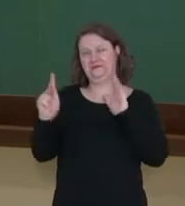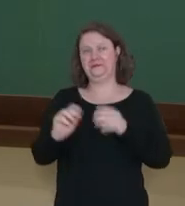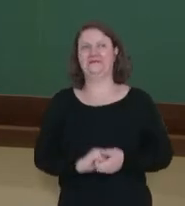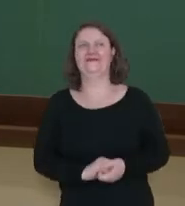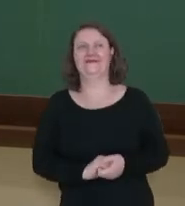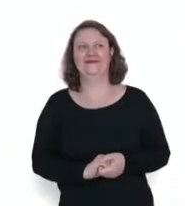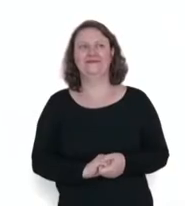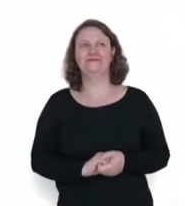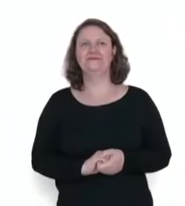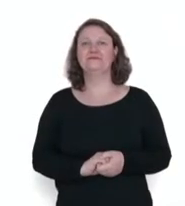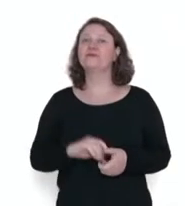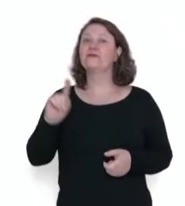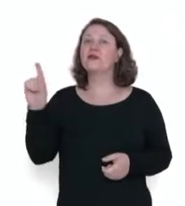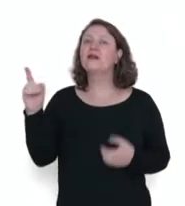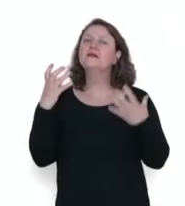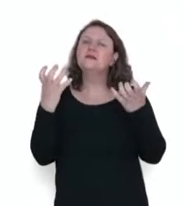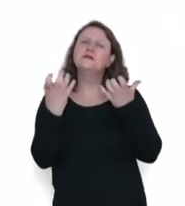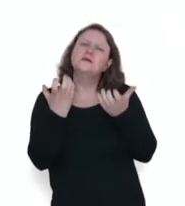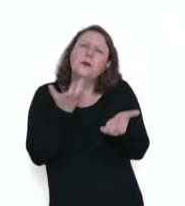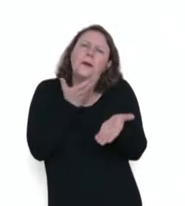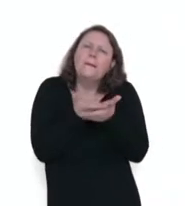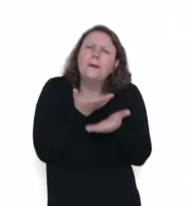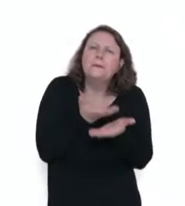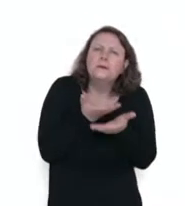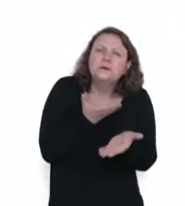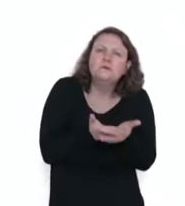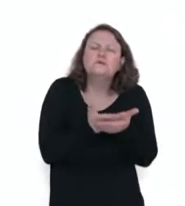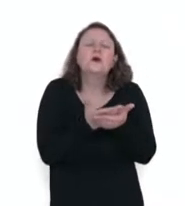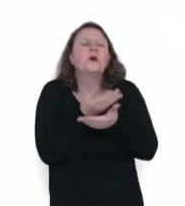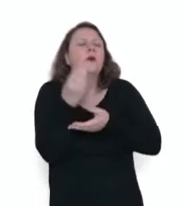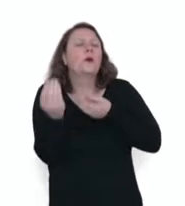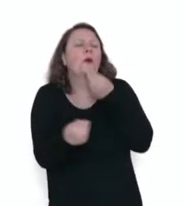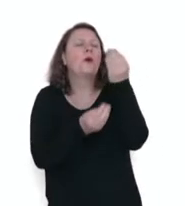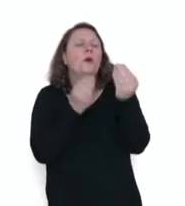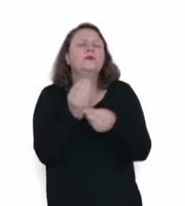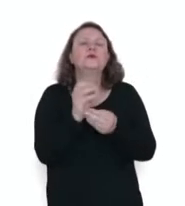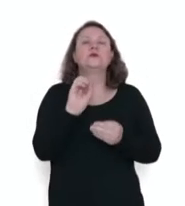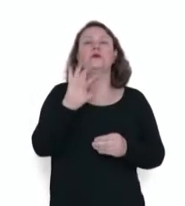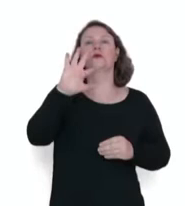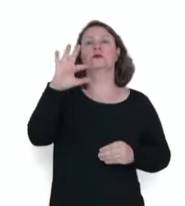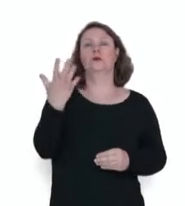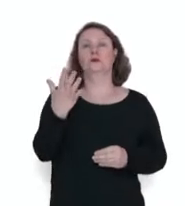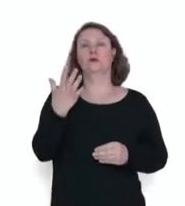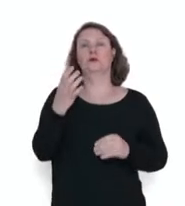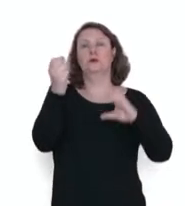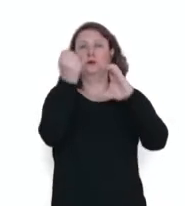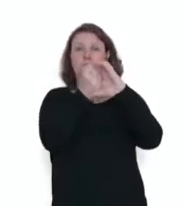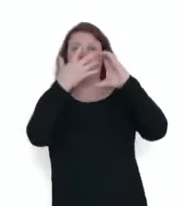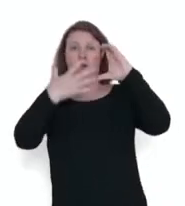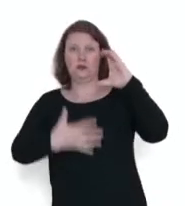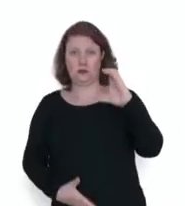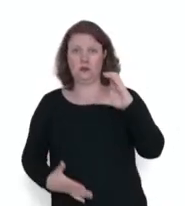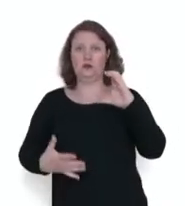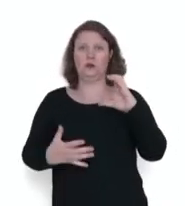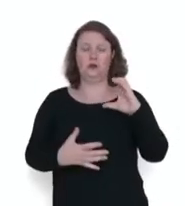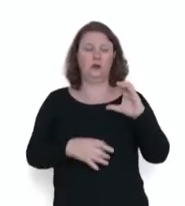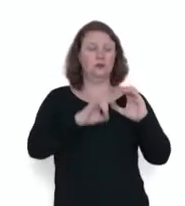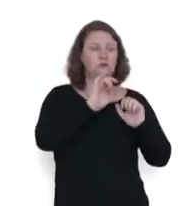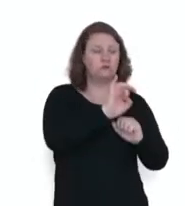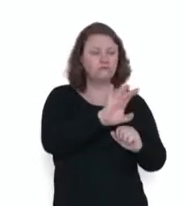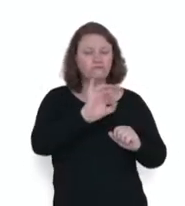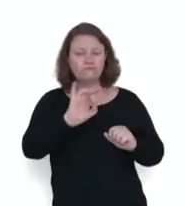Gregor. Mendel queria estudar os mecanismos que passavam as características de um